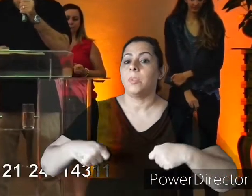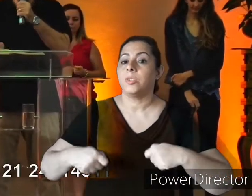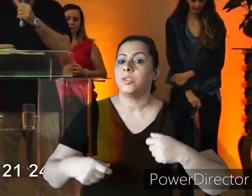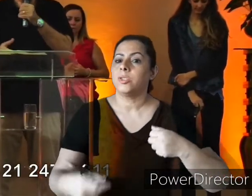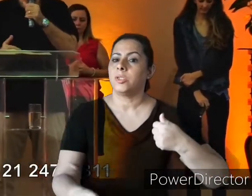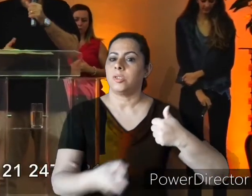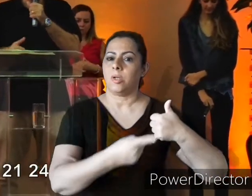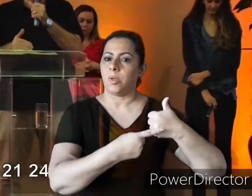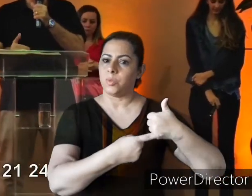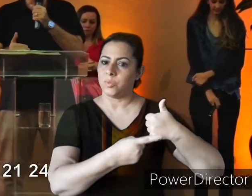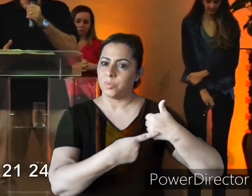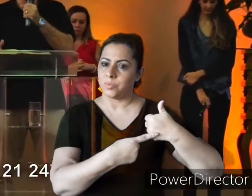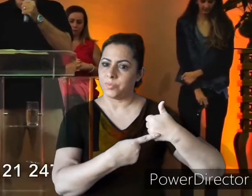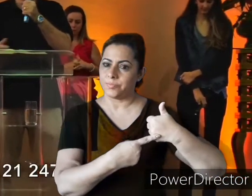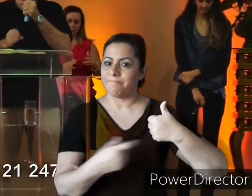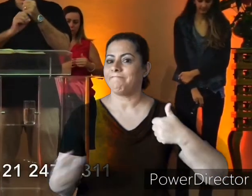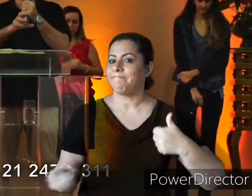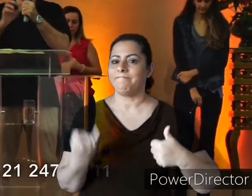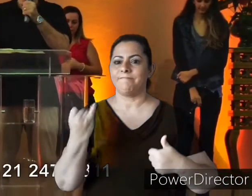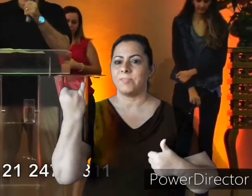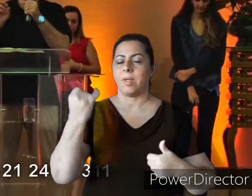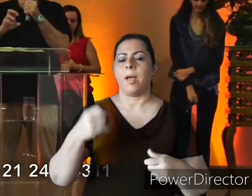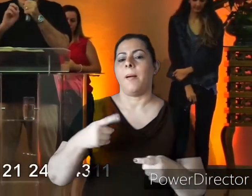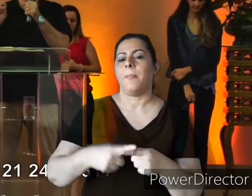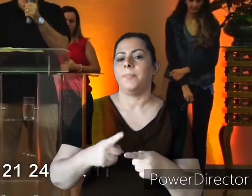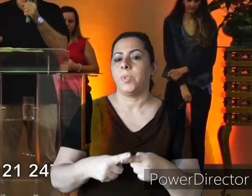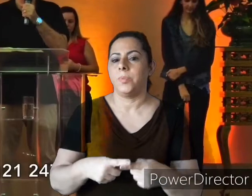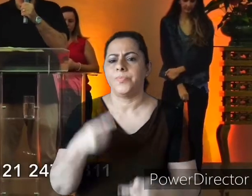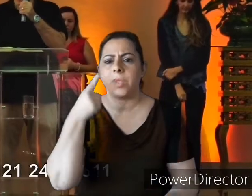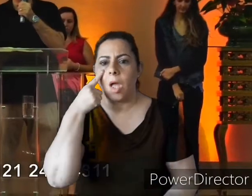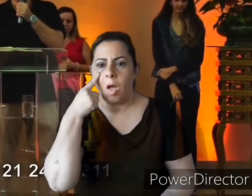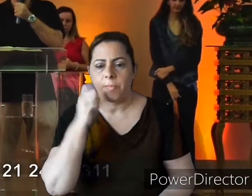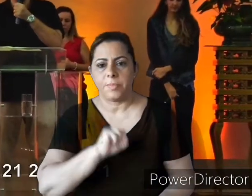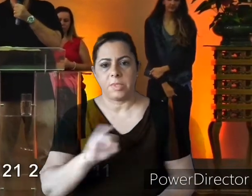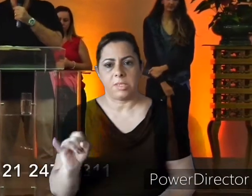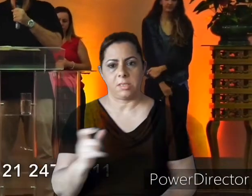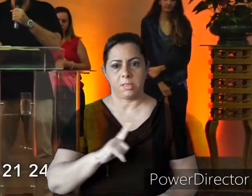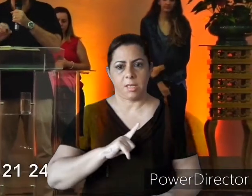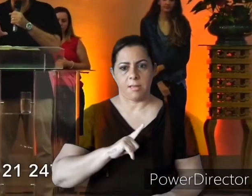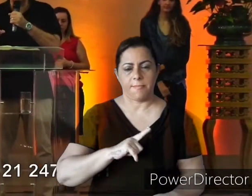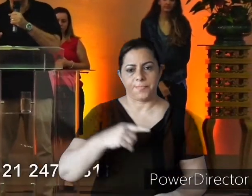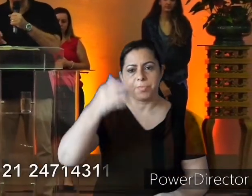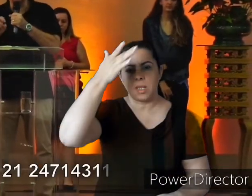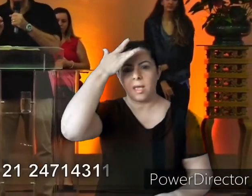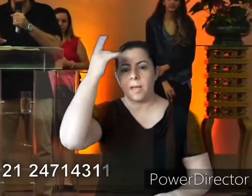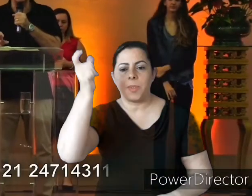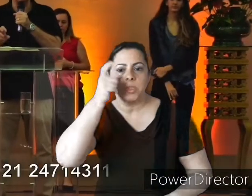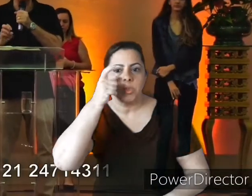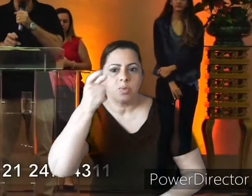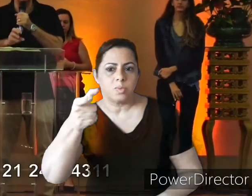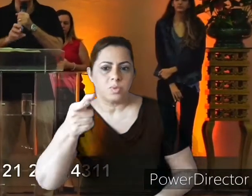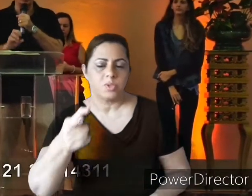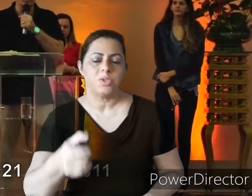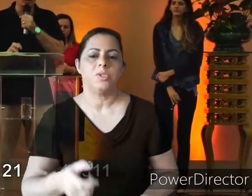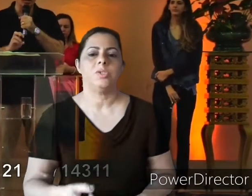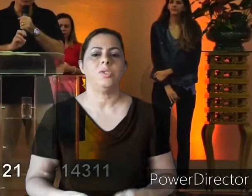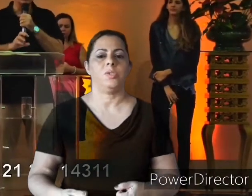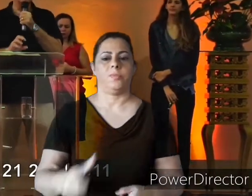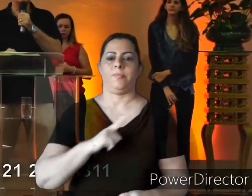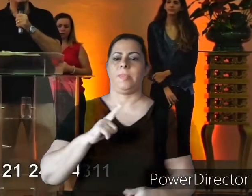de likes, o próprio YouTube vai indicando para outras vidas. Então são vidas, são outros lares que vão